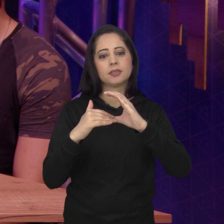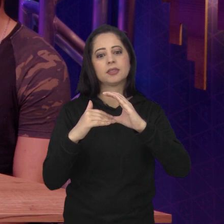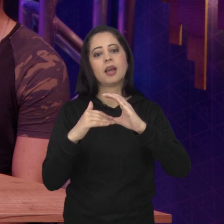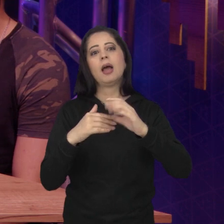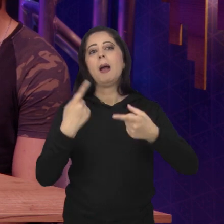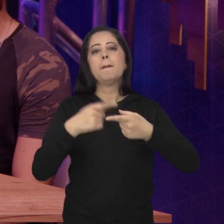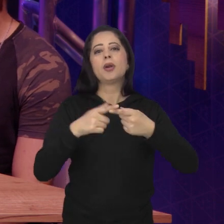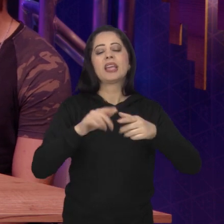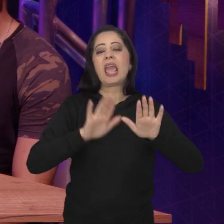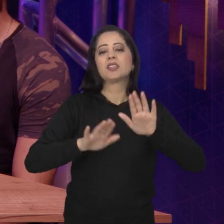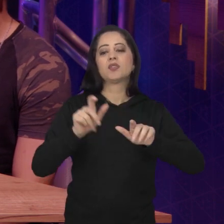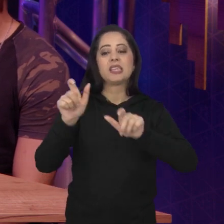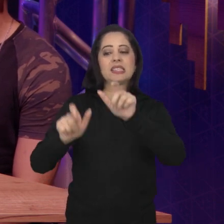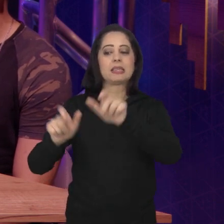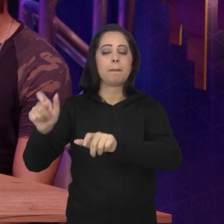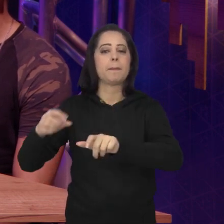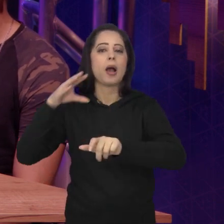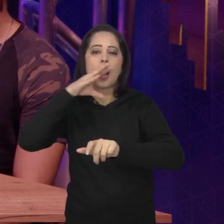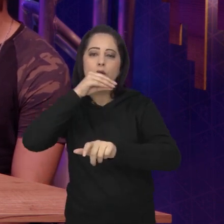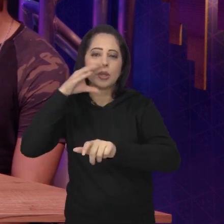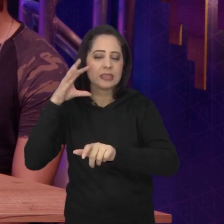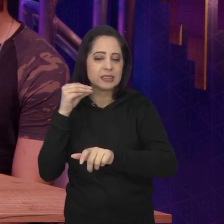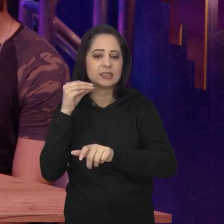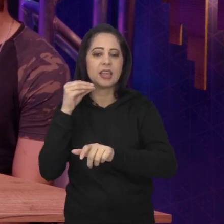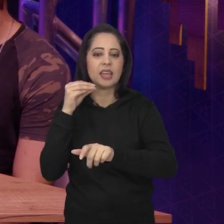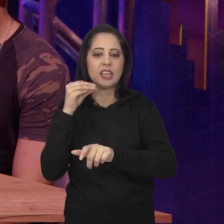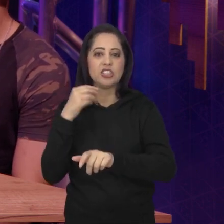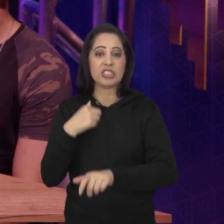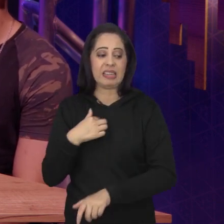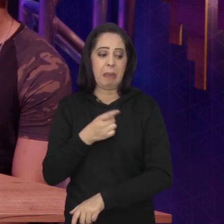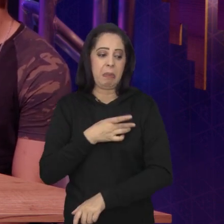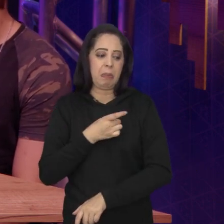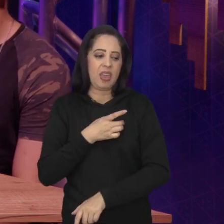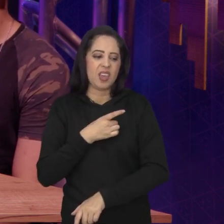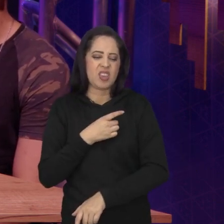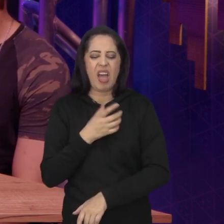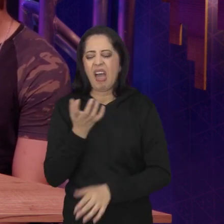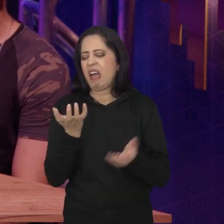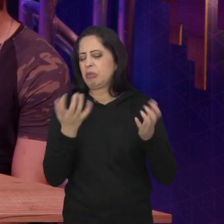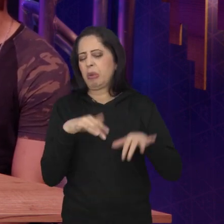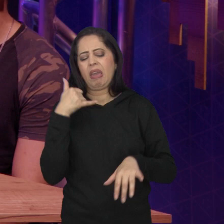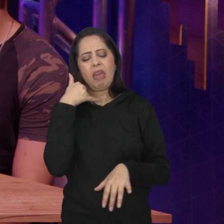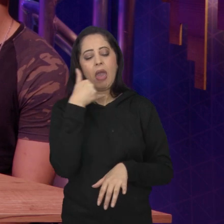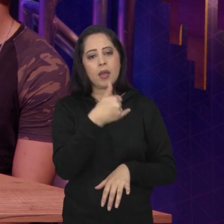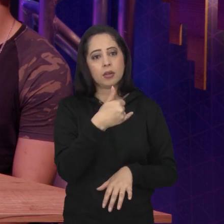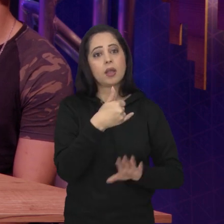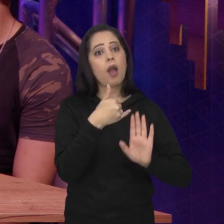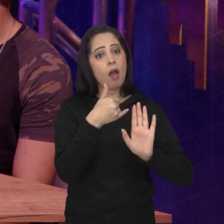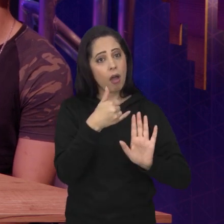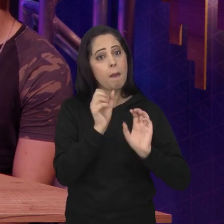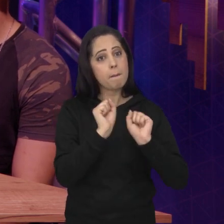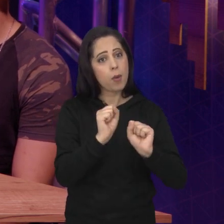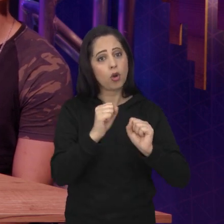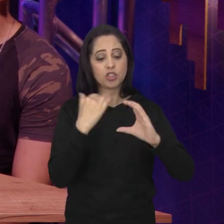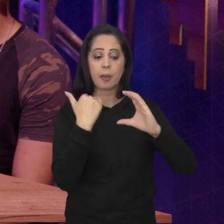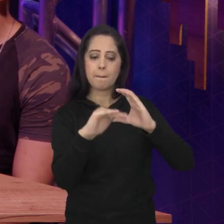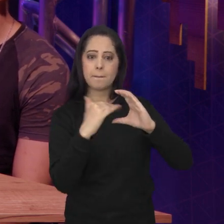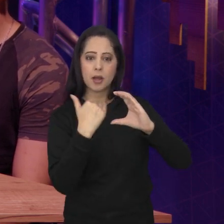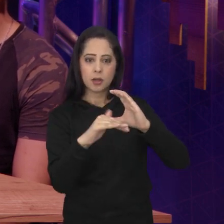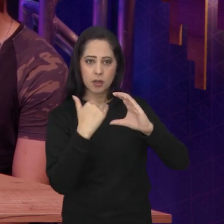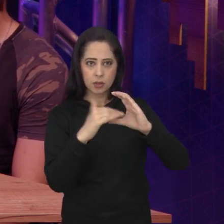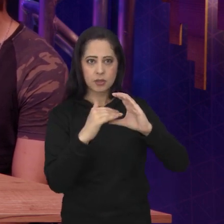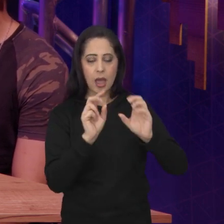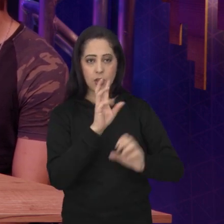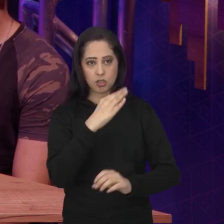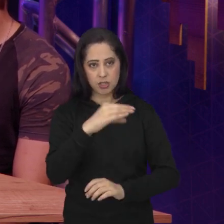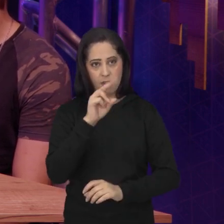pensando, né, em muitas pessoas, né, às vezes até adolescentes, que ficam com receio, né, de ligar e tudo mais. Então tem a opção